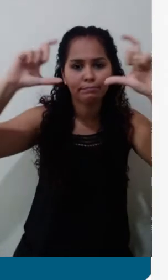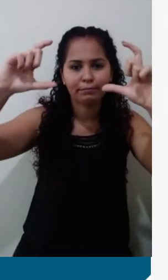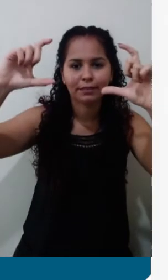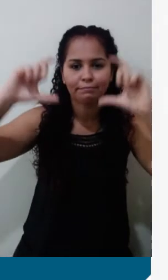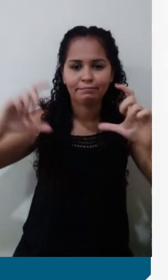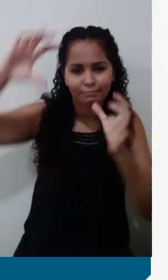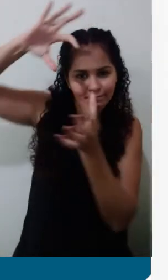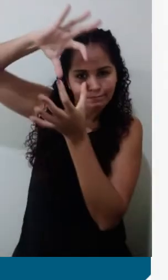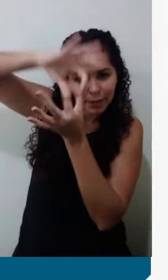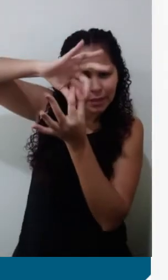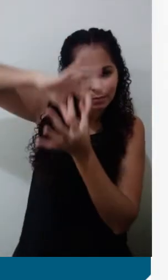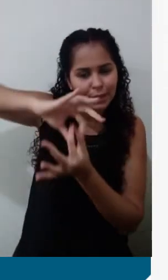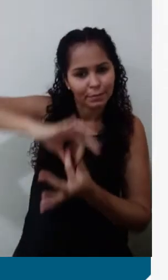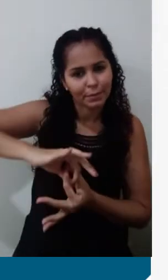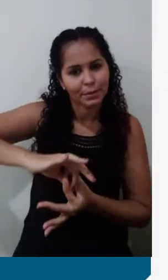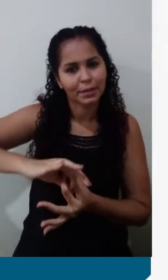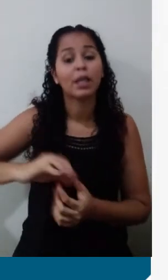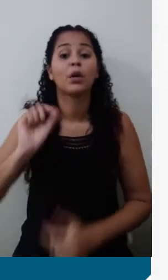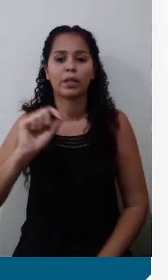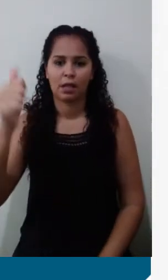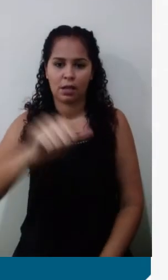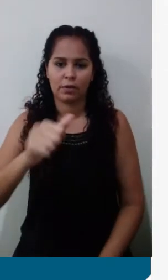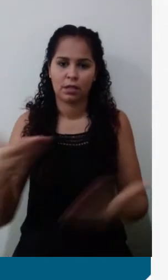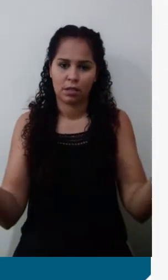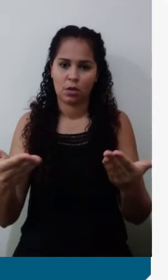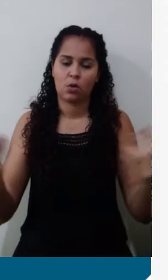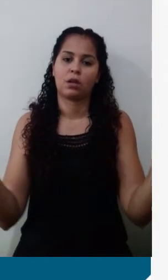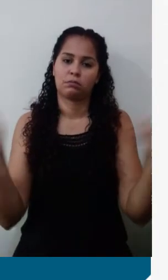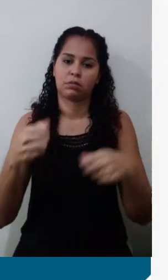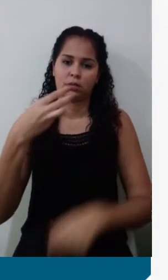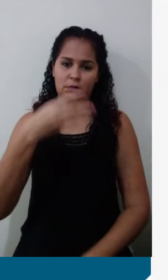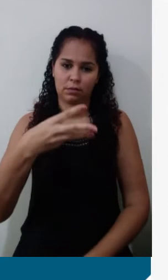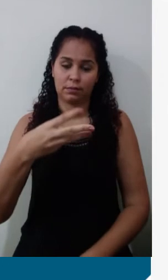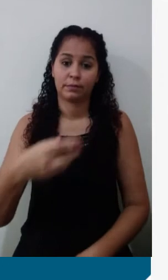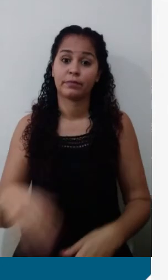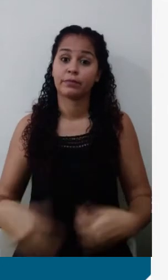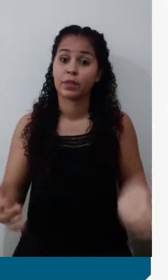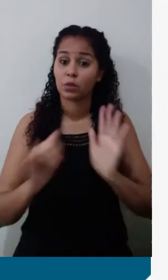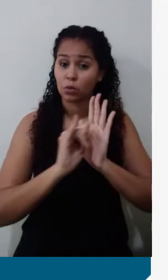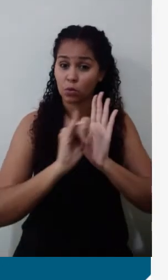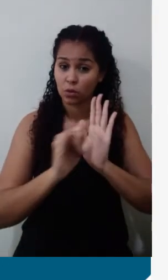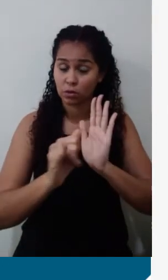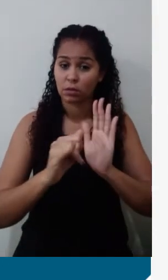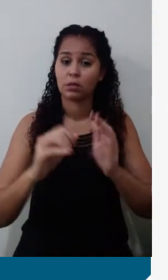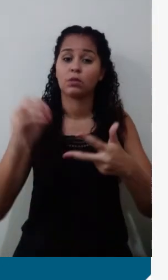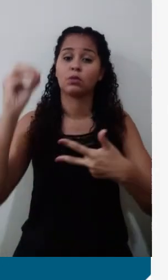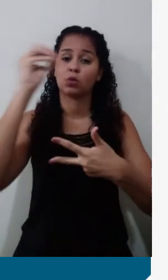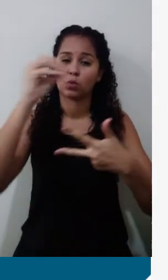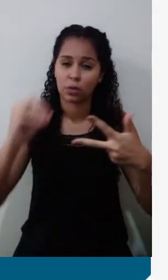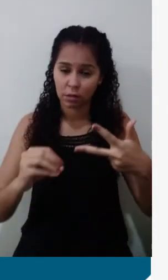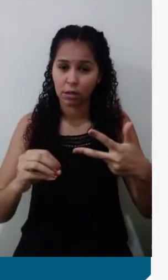parágrafo ou outro, tudo isso é visto nesse momento. Bom, de acordo com o edital do Enem,